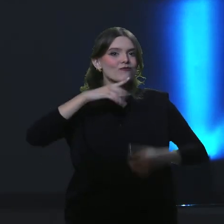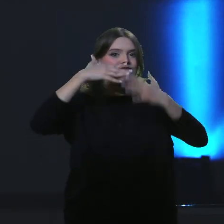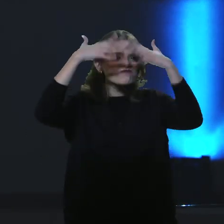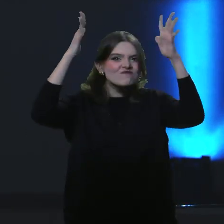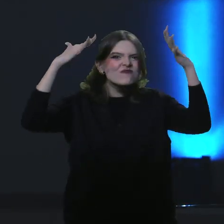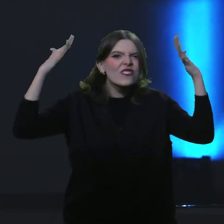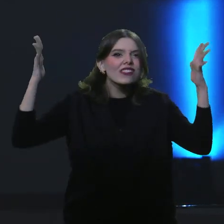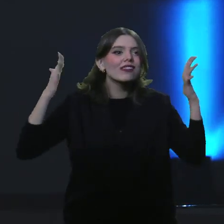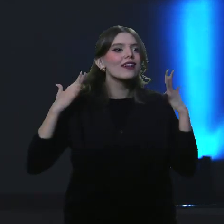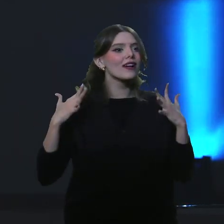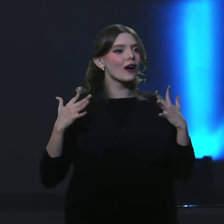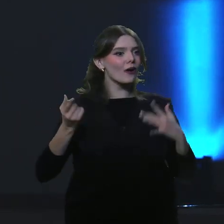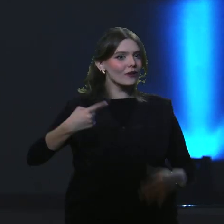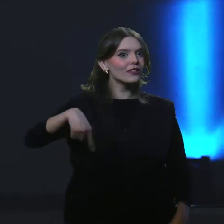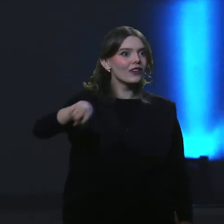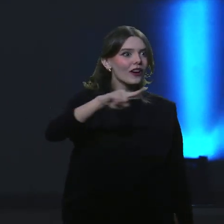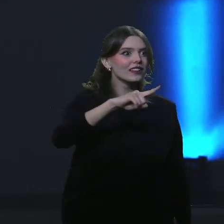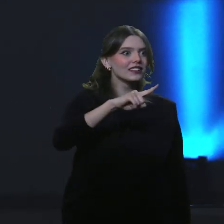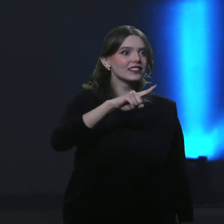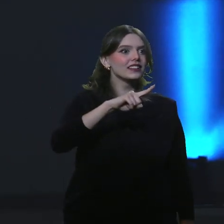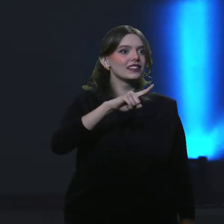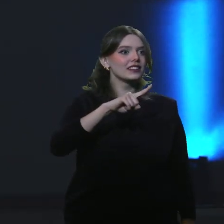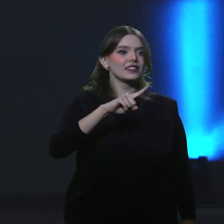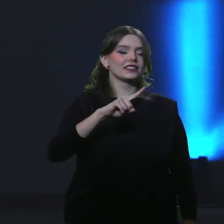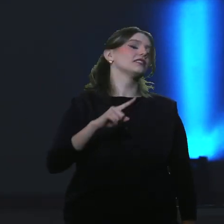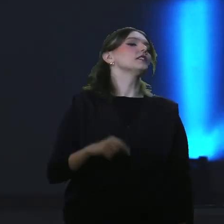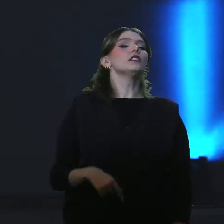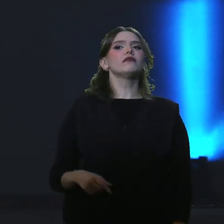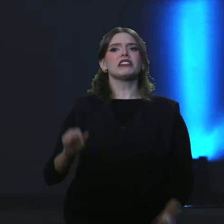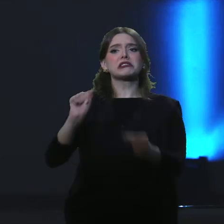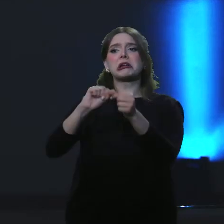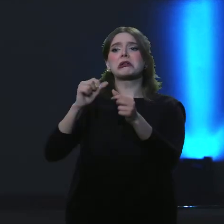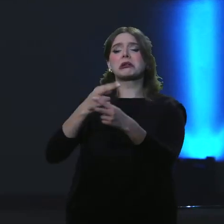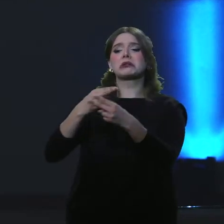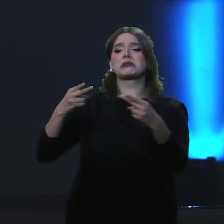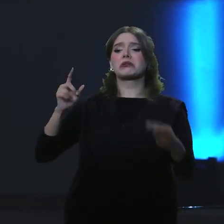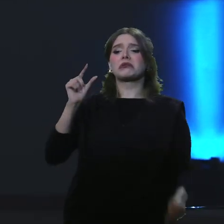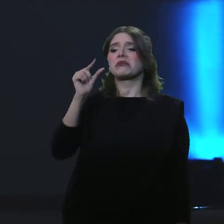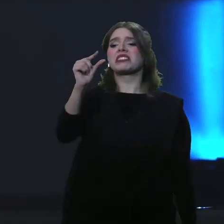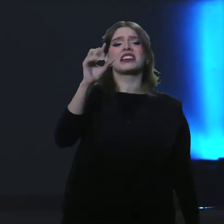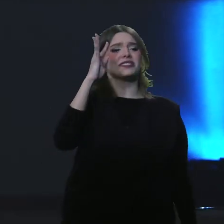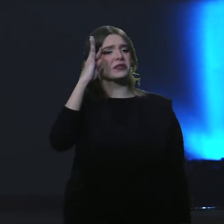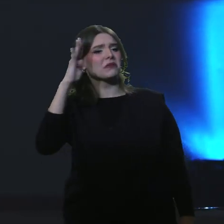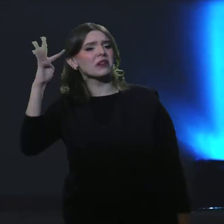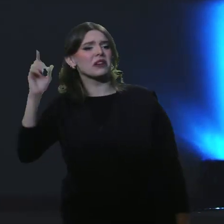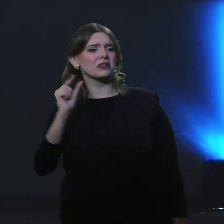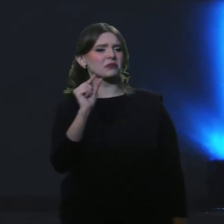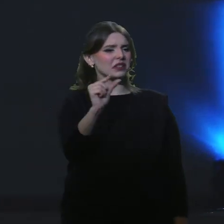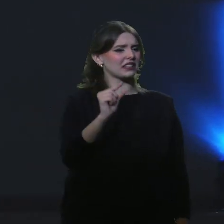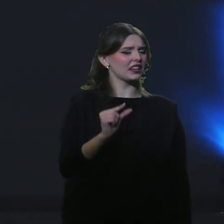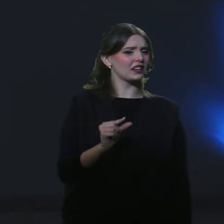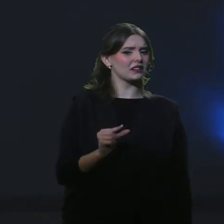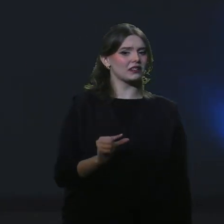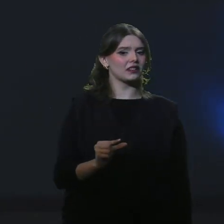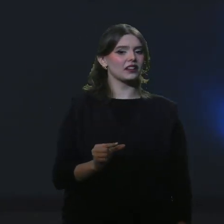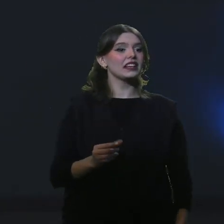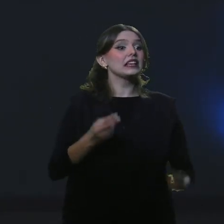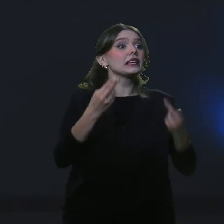sonhos pequenos. Você continua agindo de uma maneira pequena. Você continua pensando de uma maneira pequena deste mundo, como